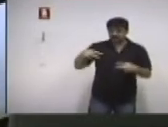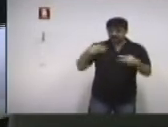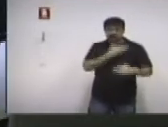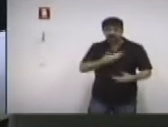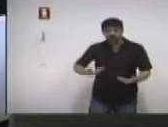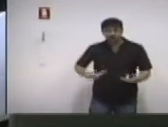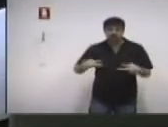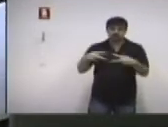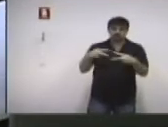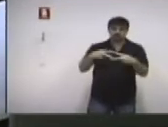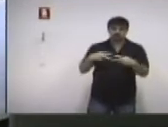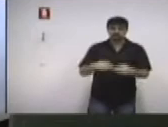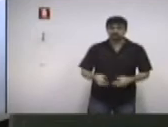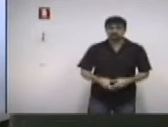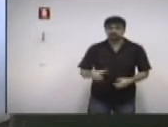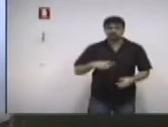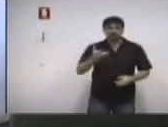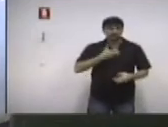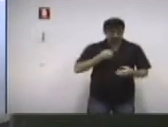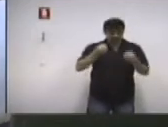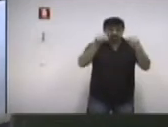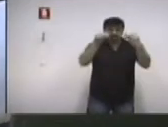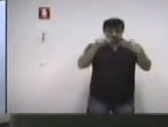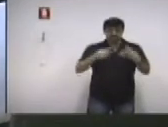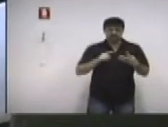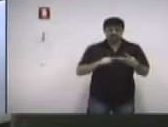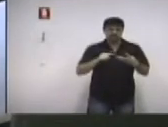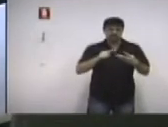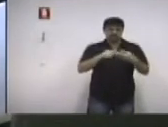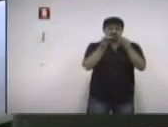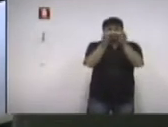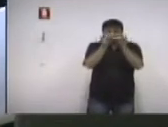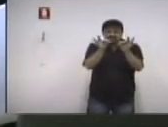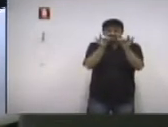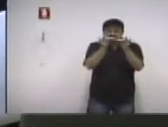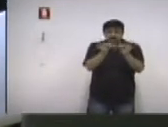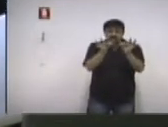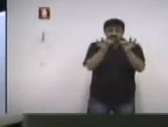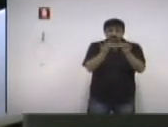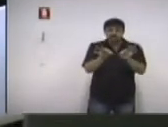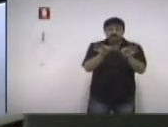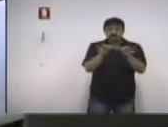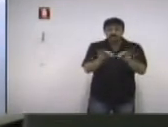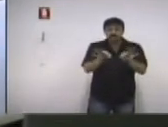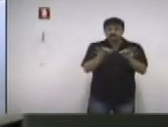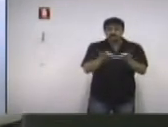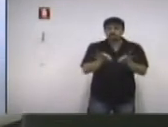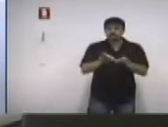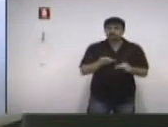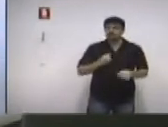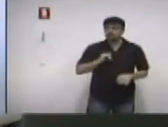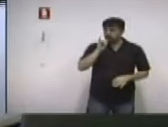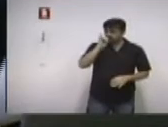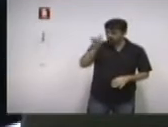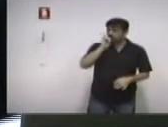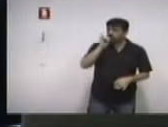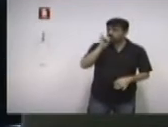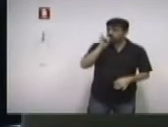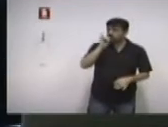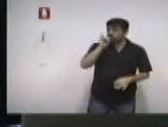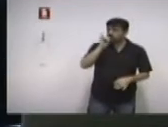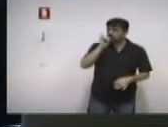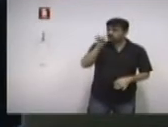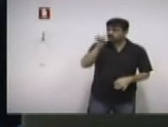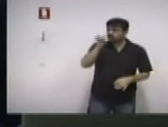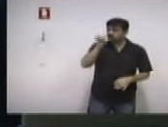da entrega e eu vou falando uma onda gente importante assim eu vou abrindo o projeto por projeto aqui conforme ele for passando no plenário